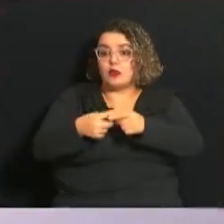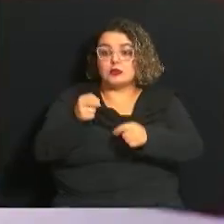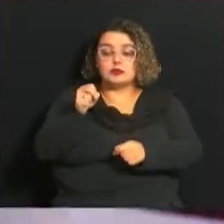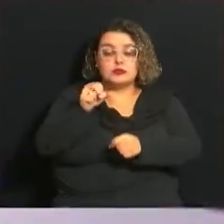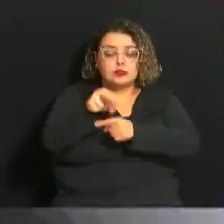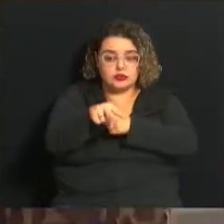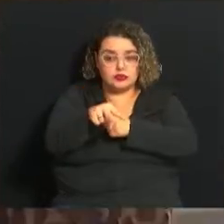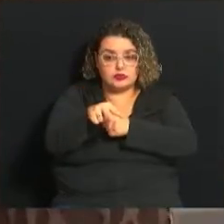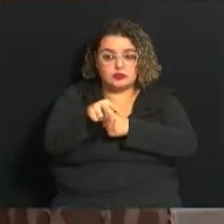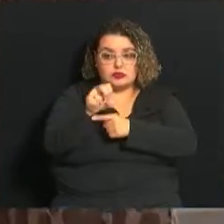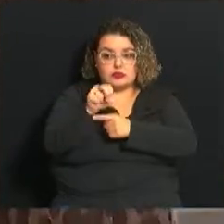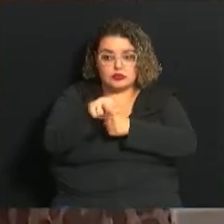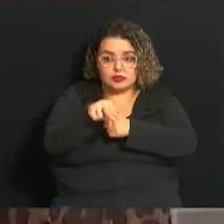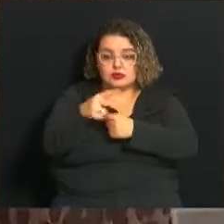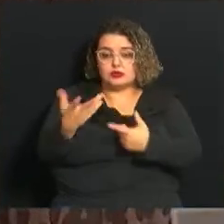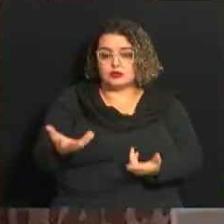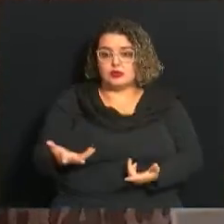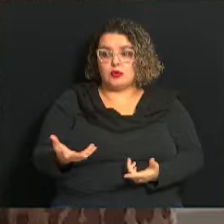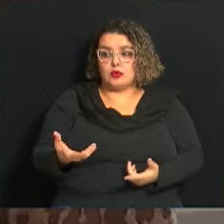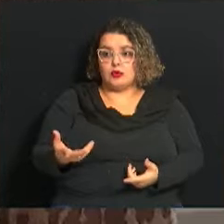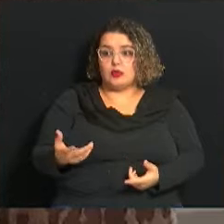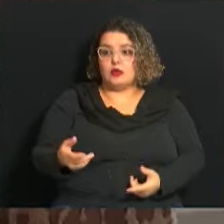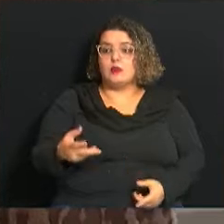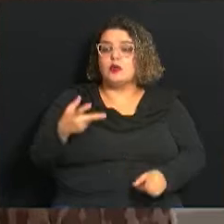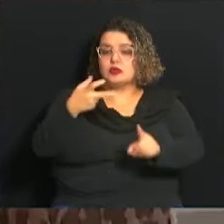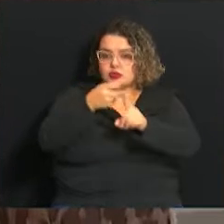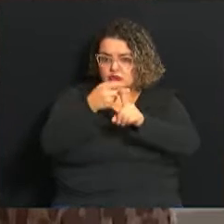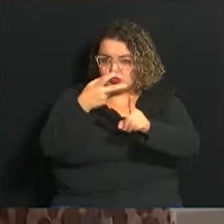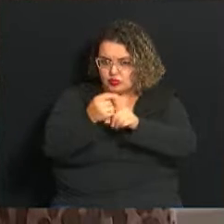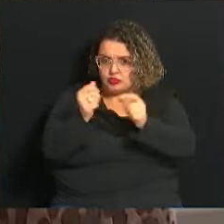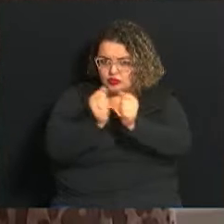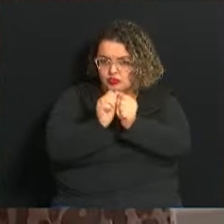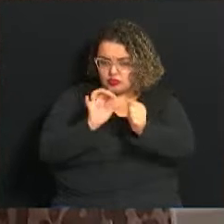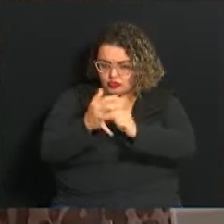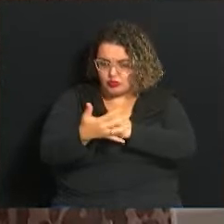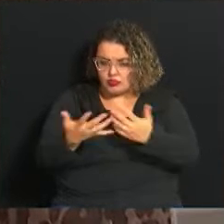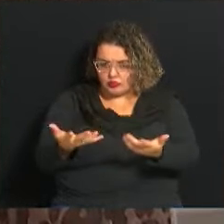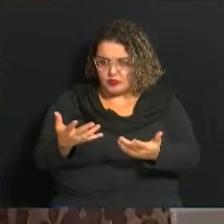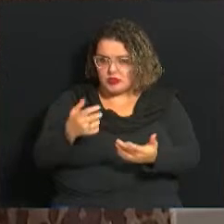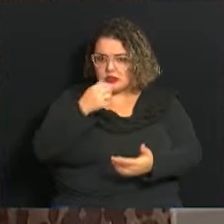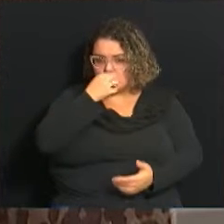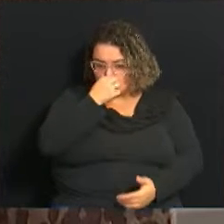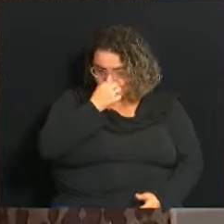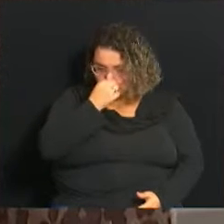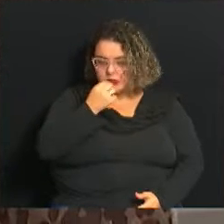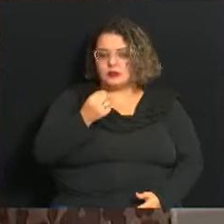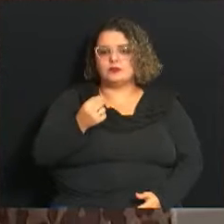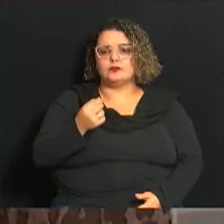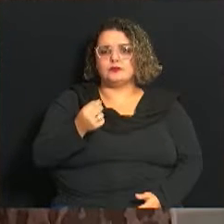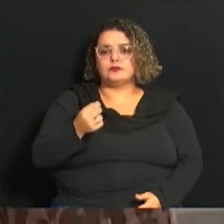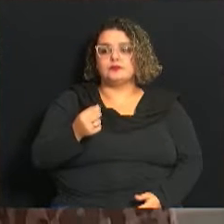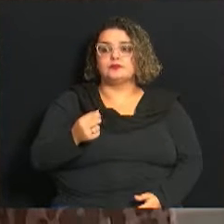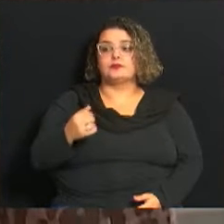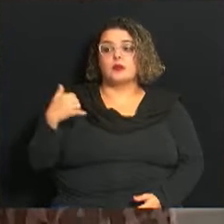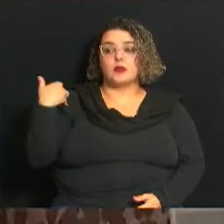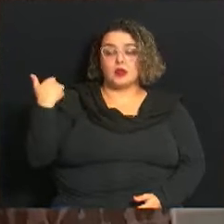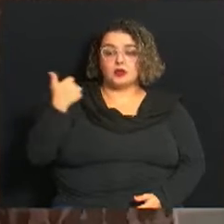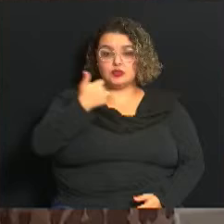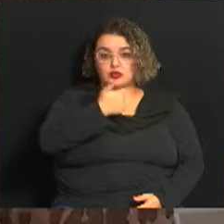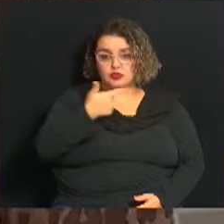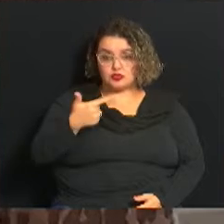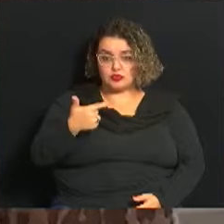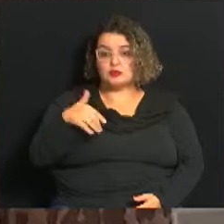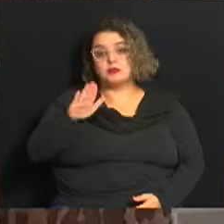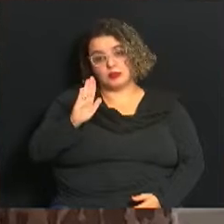falar em Covid, pode tomar as 2 vacinas ao mesmo tempo? Como que é essa situação? Para toda a população de 12 anos ou mais, as